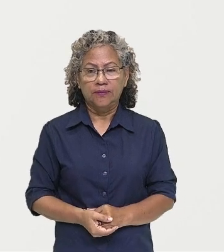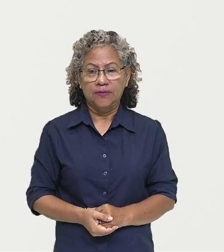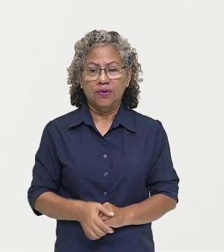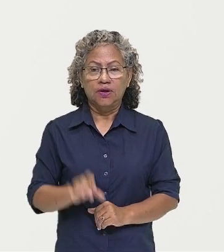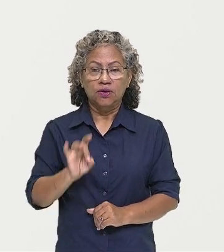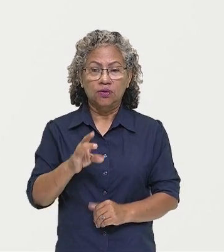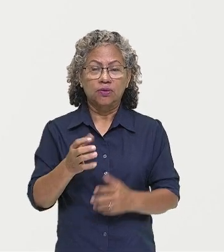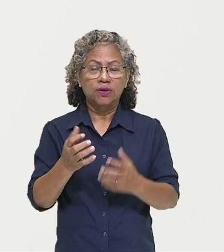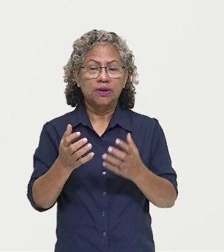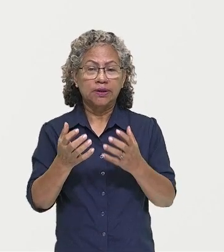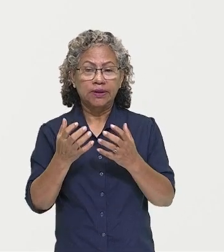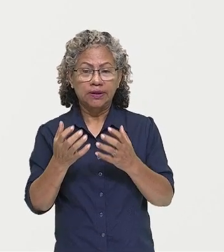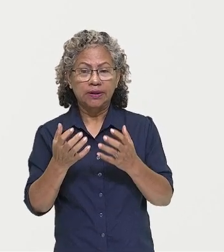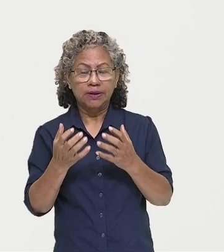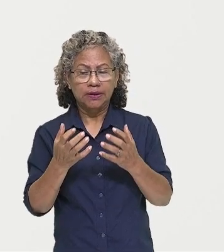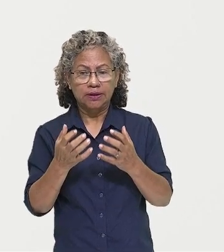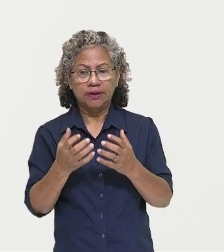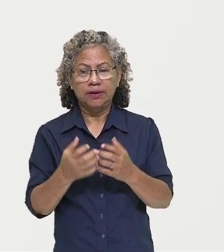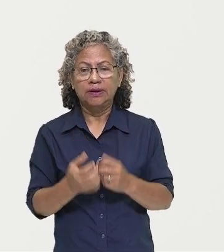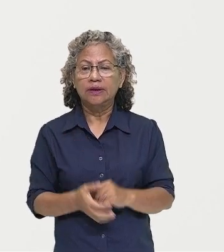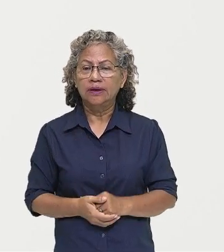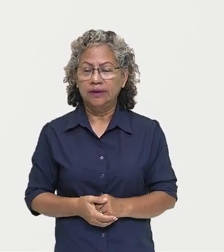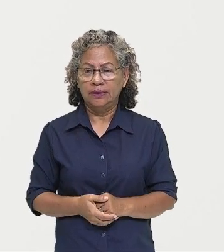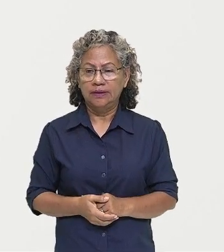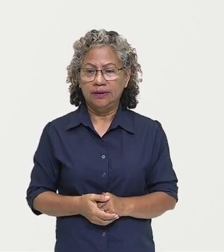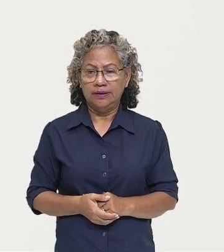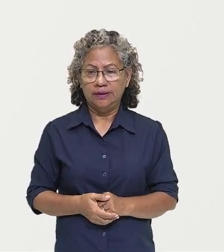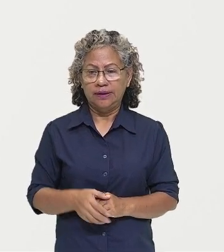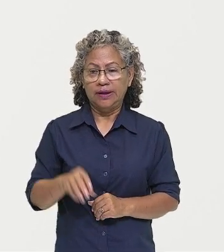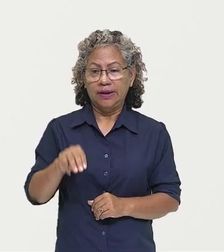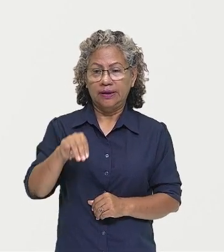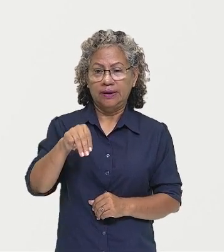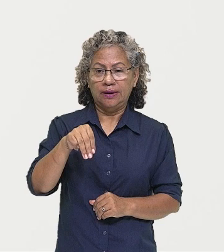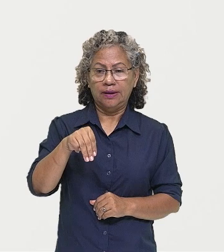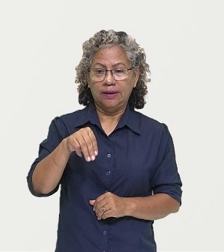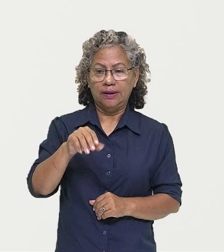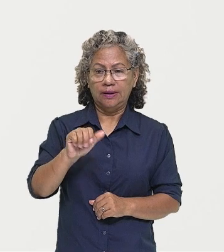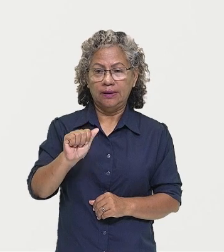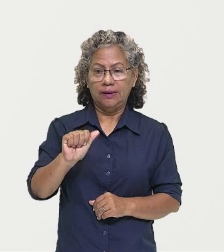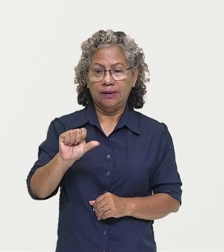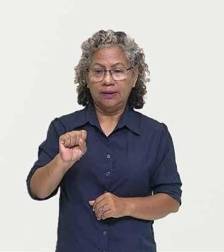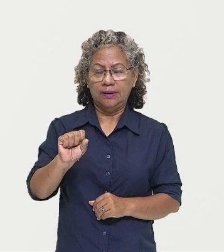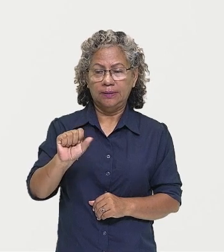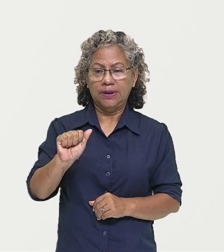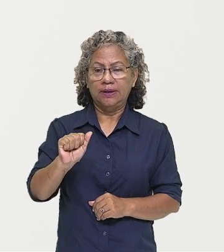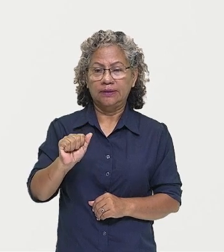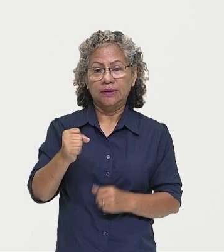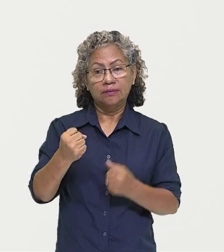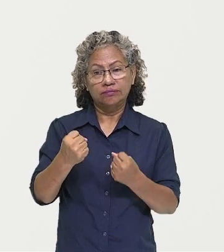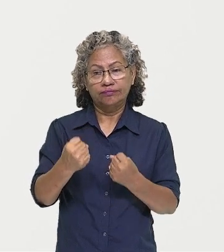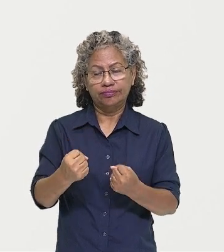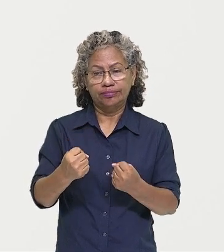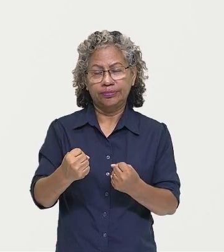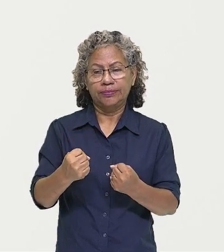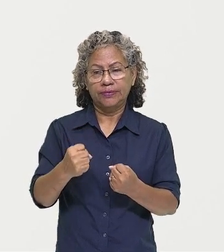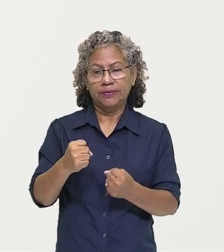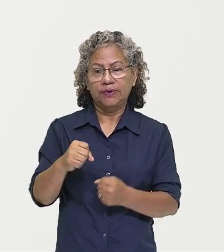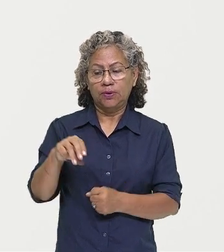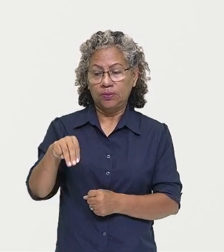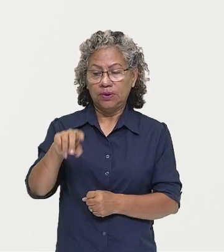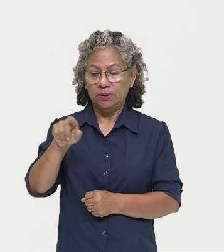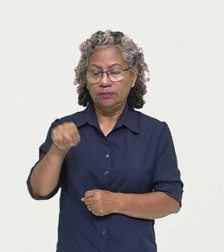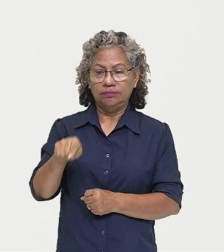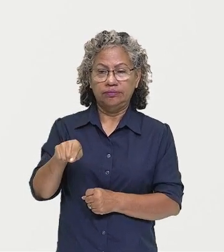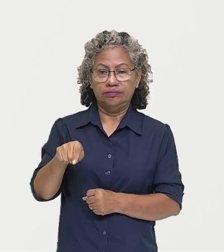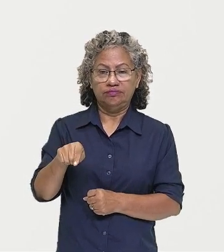ele quer a massa, pessoal. E agora? Se a segunda lei, temos força resultante, vai ser